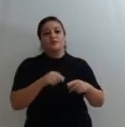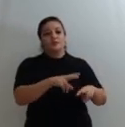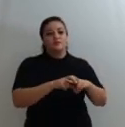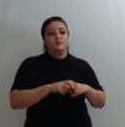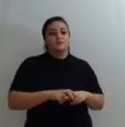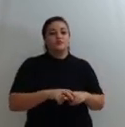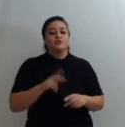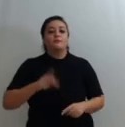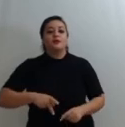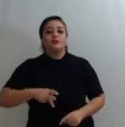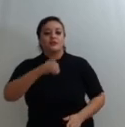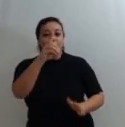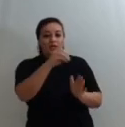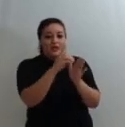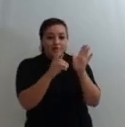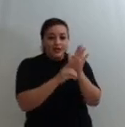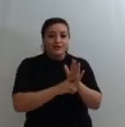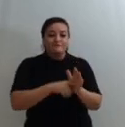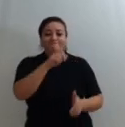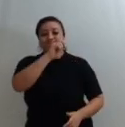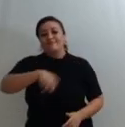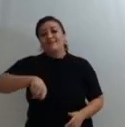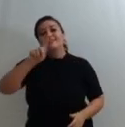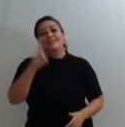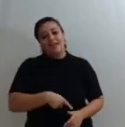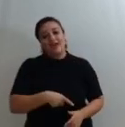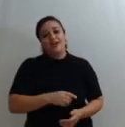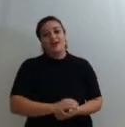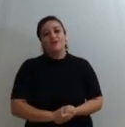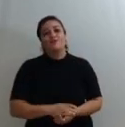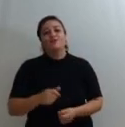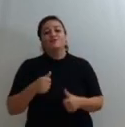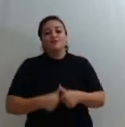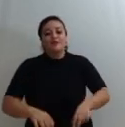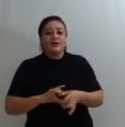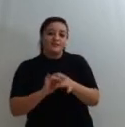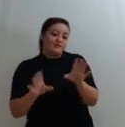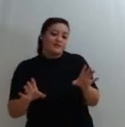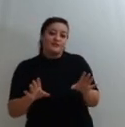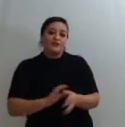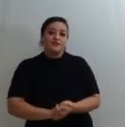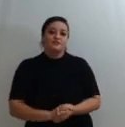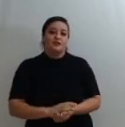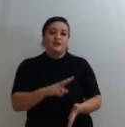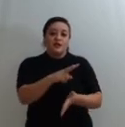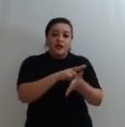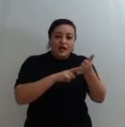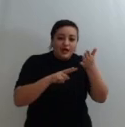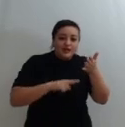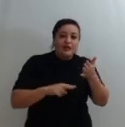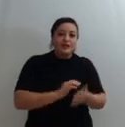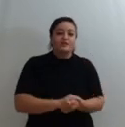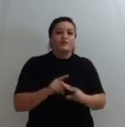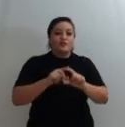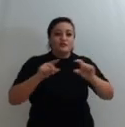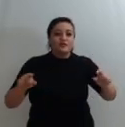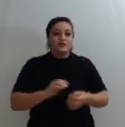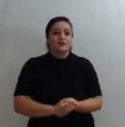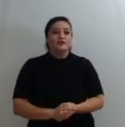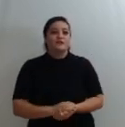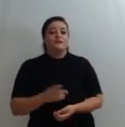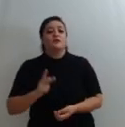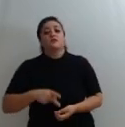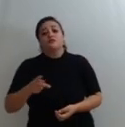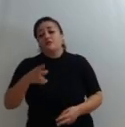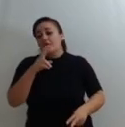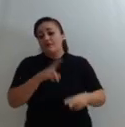do réu e nego o benefício de recorrer em liberdade. Ou seja, a leitura que eu faço desse trecho é que ele se limitou a dizer que ele estava mantendo a prisão em razão